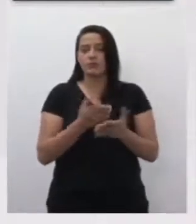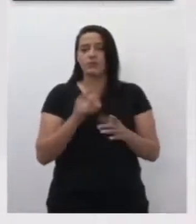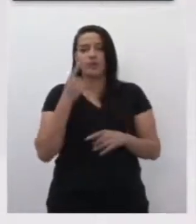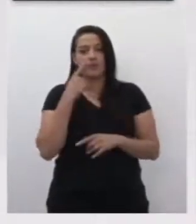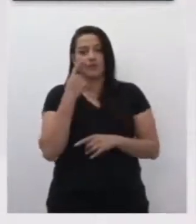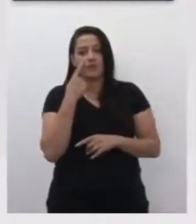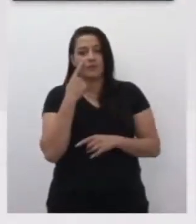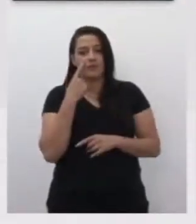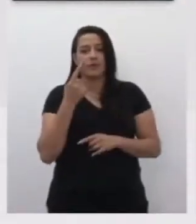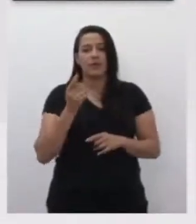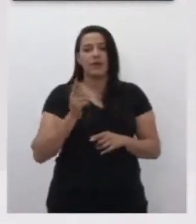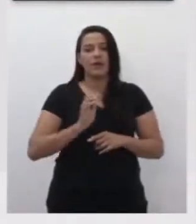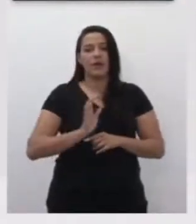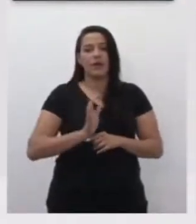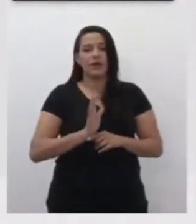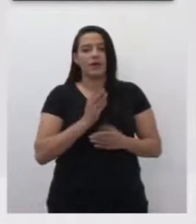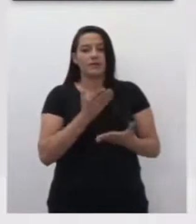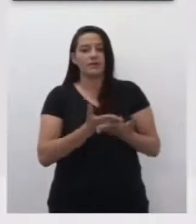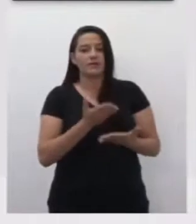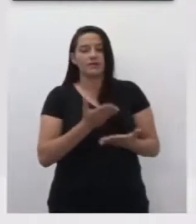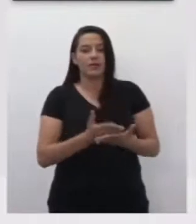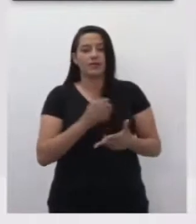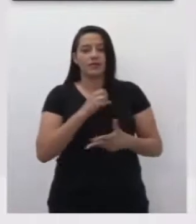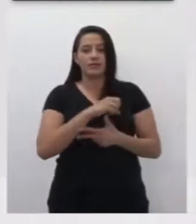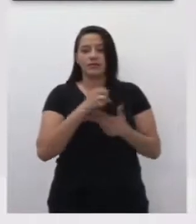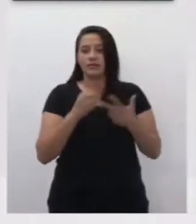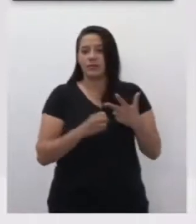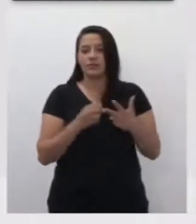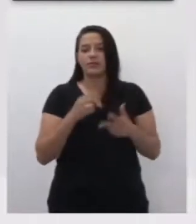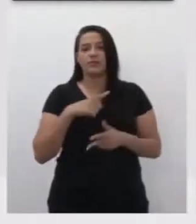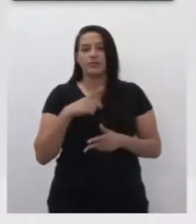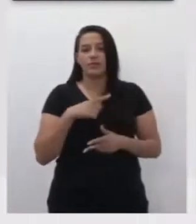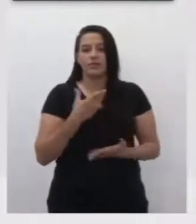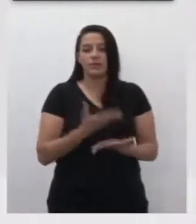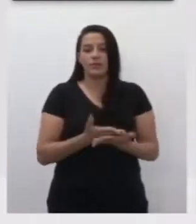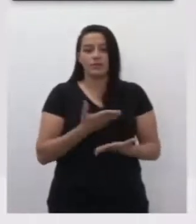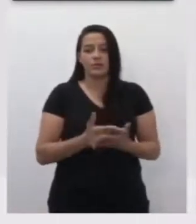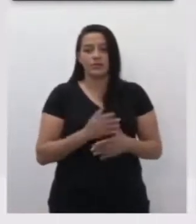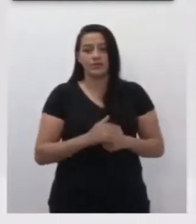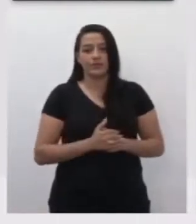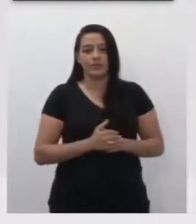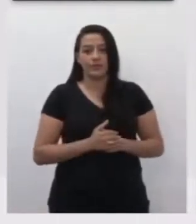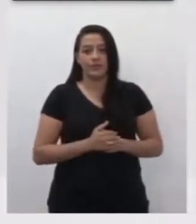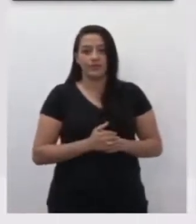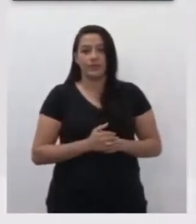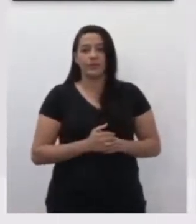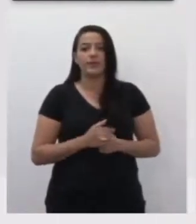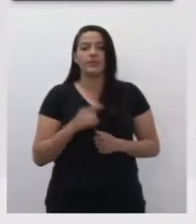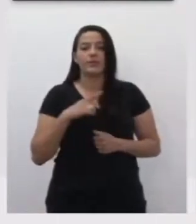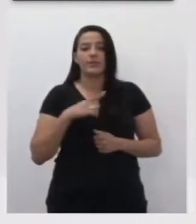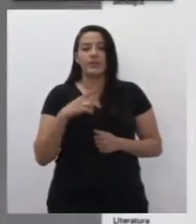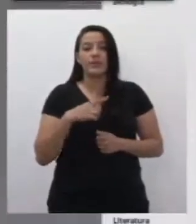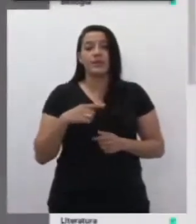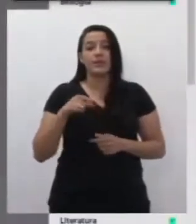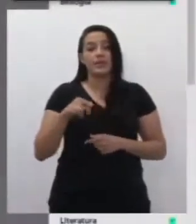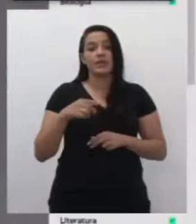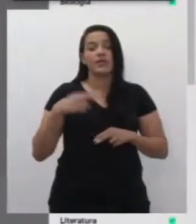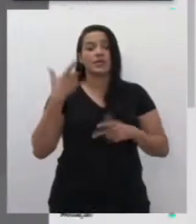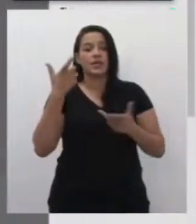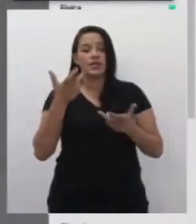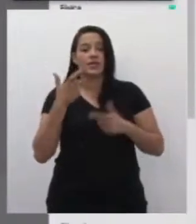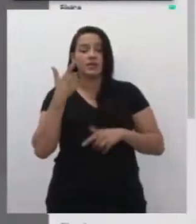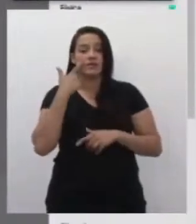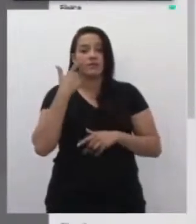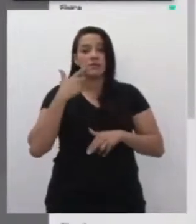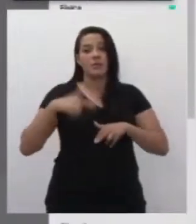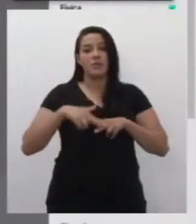olhar aqui, conferir qual que é esse conteúdo para ele estudar. Se for um aluno que está usando o Descomplica enquanto revisão, né, ele pode vir aqui no filtro